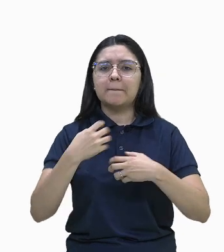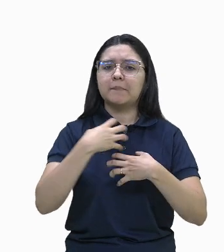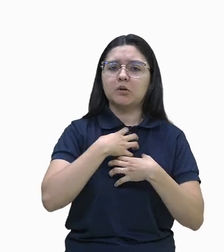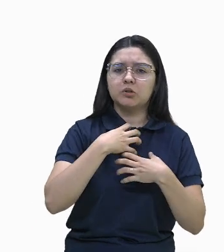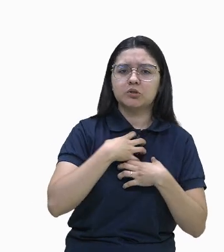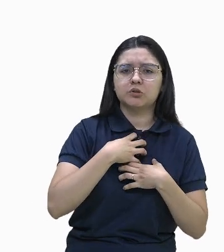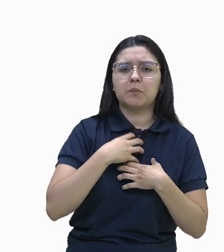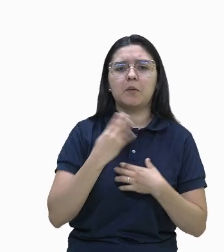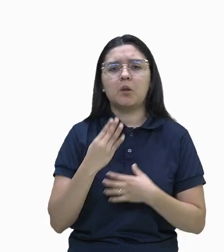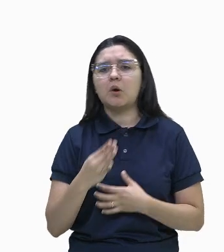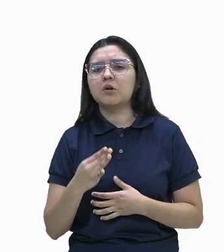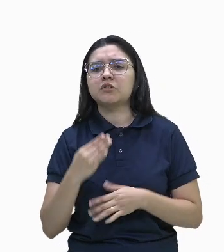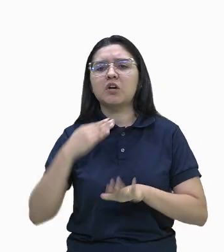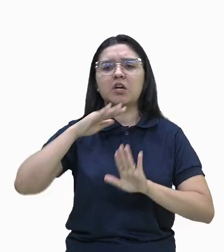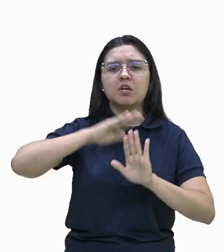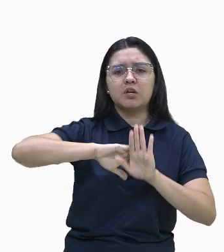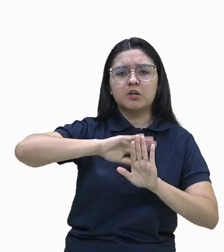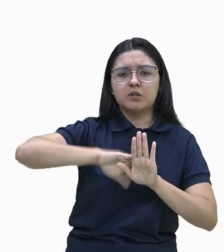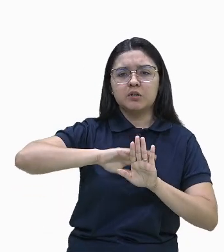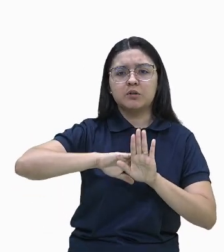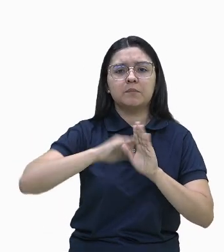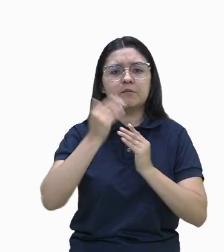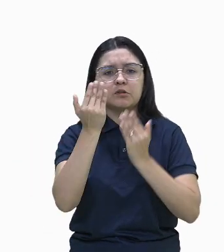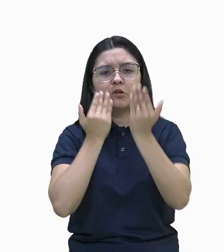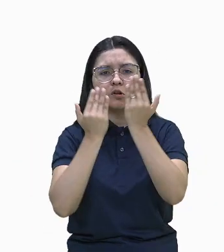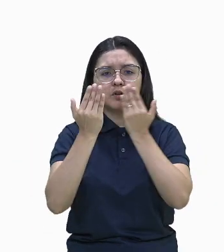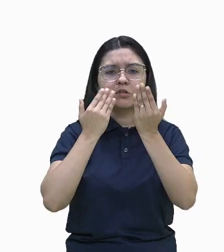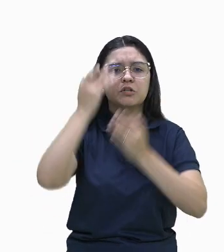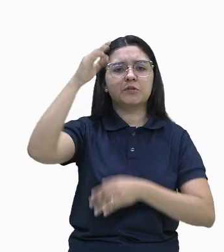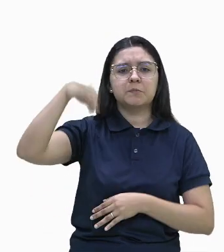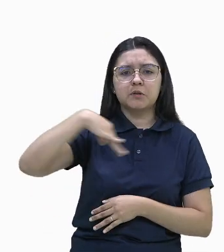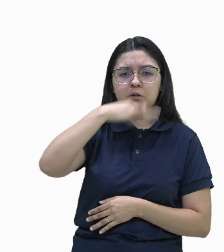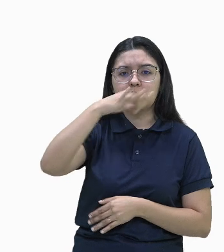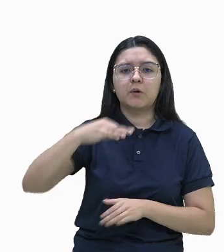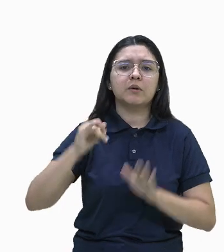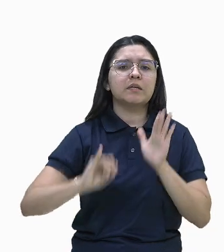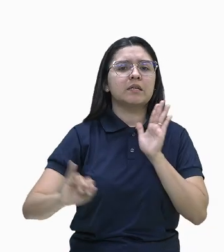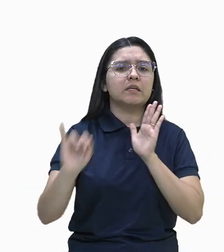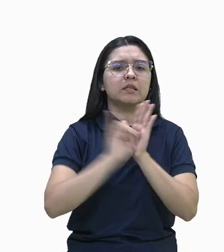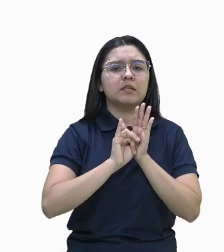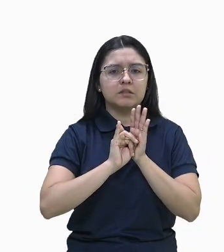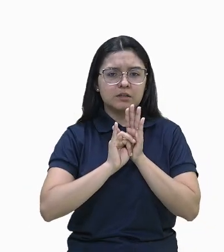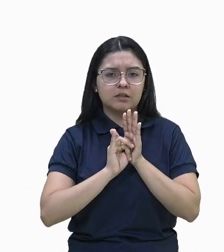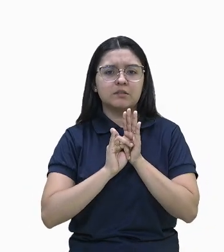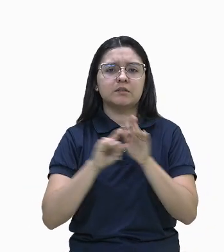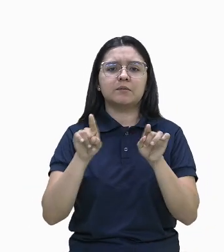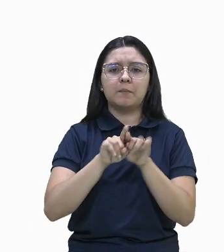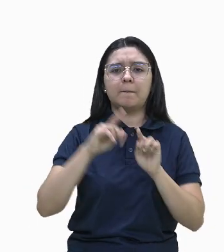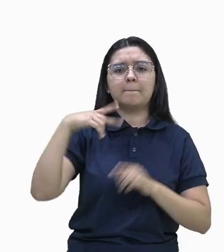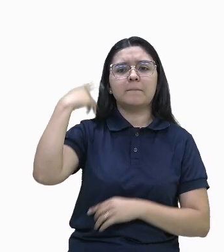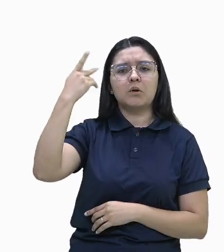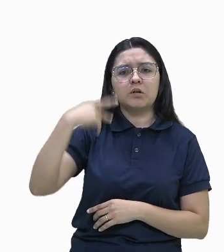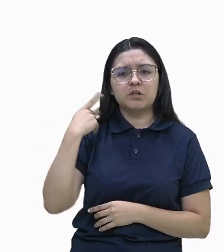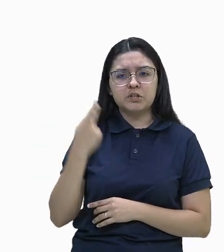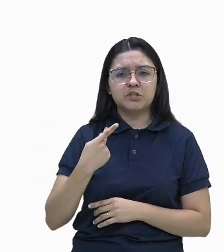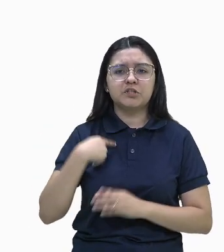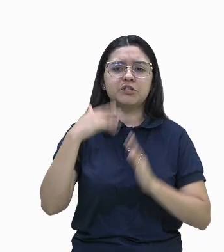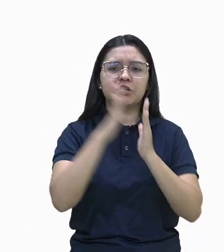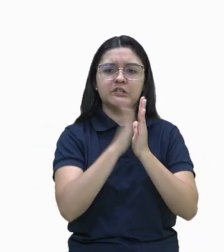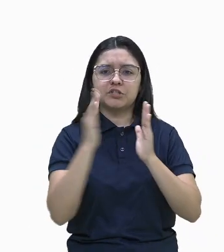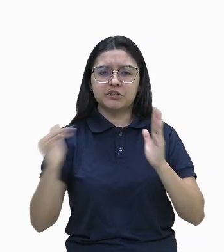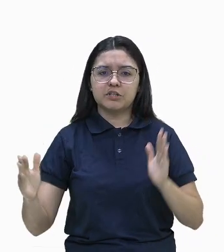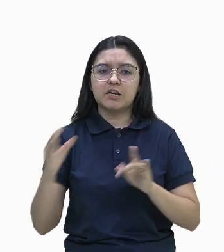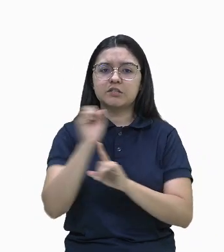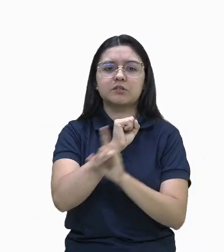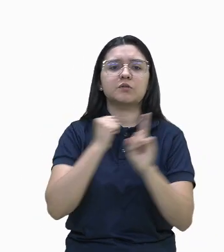emocional, biológica, ideológica, psicológica, espiritual, identitária, sexual,